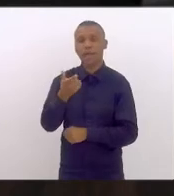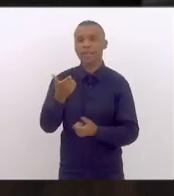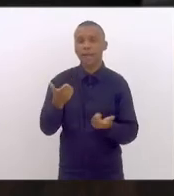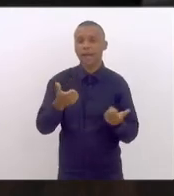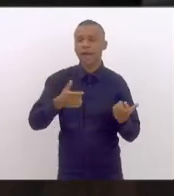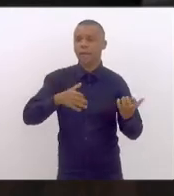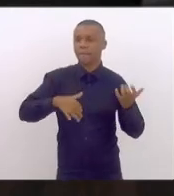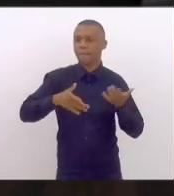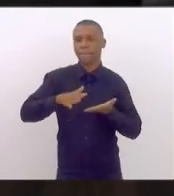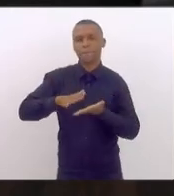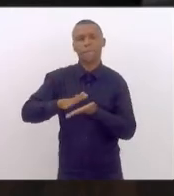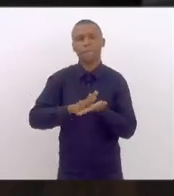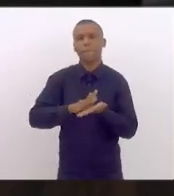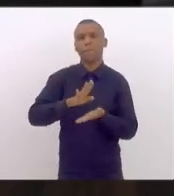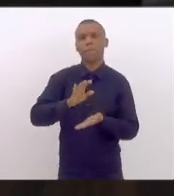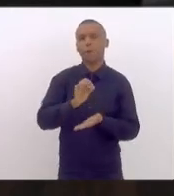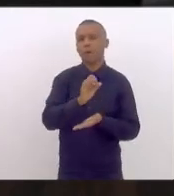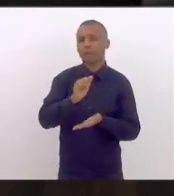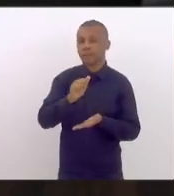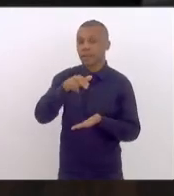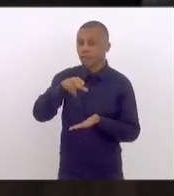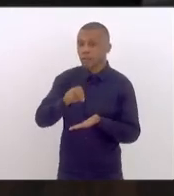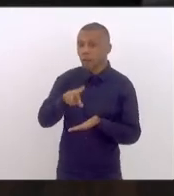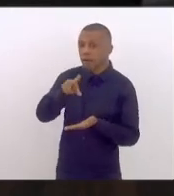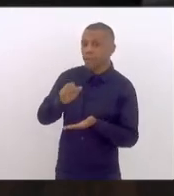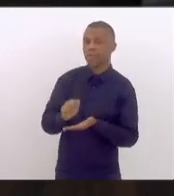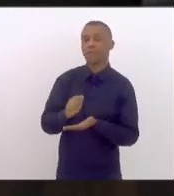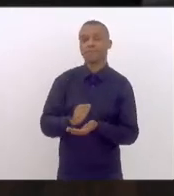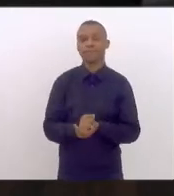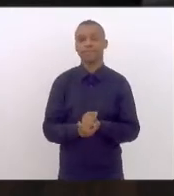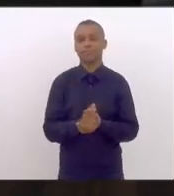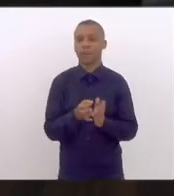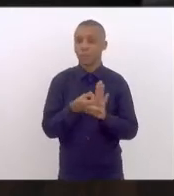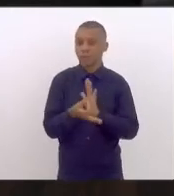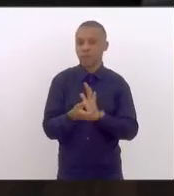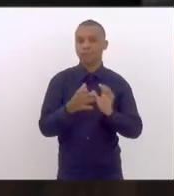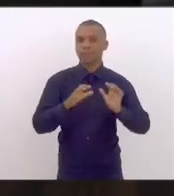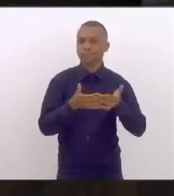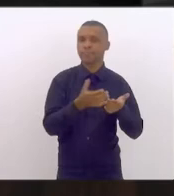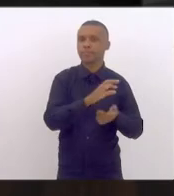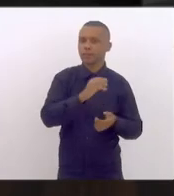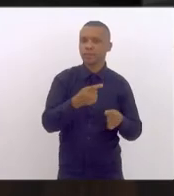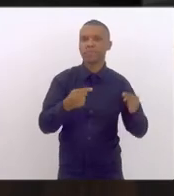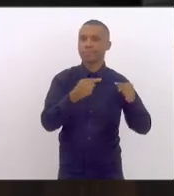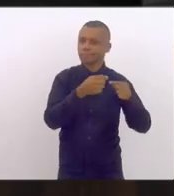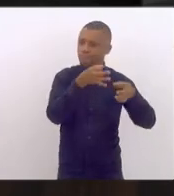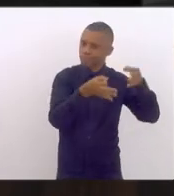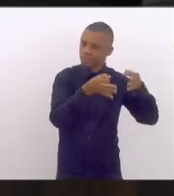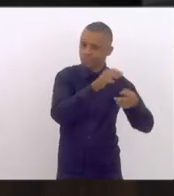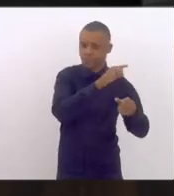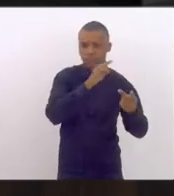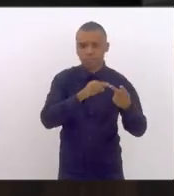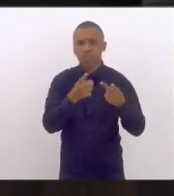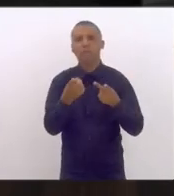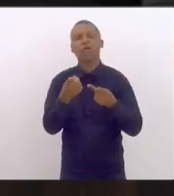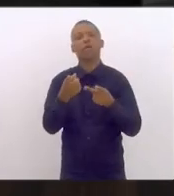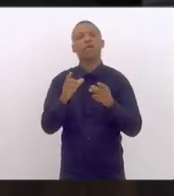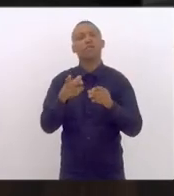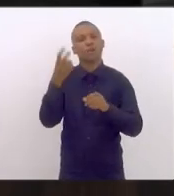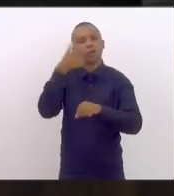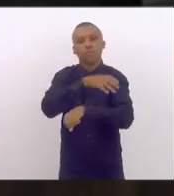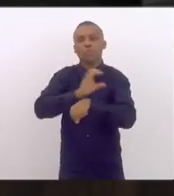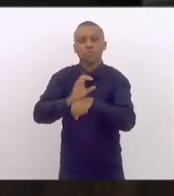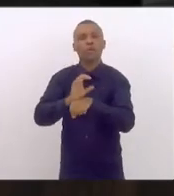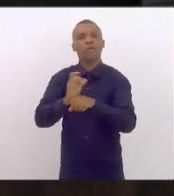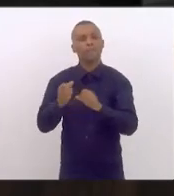pareceres na comissão de Constituição de Justiça pela juridicidade de Cultura favorável relatores deputados Marcos Mille Chiquinho da